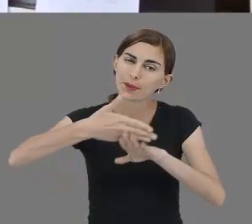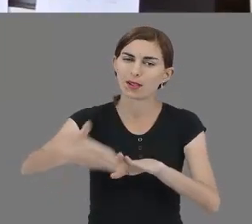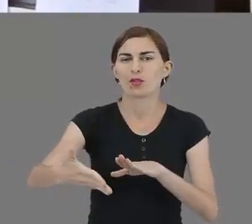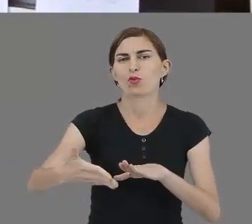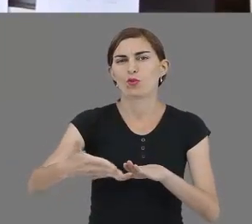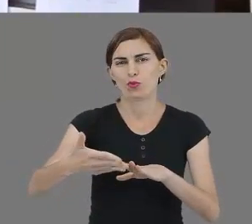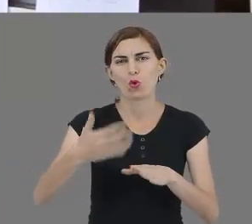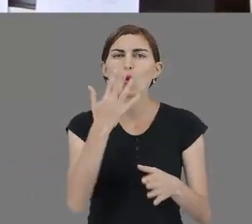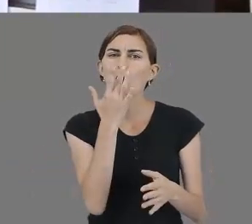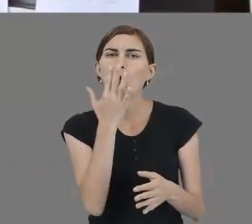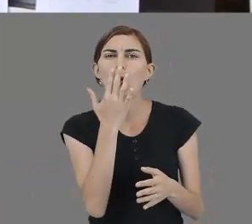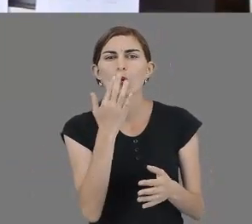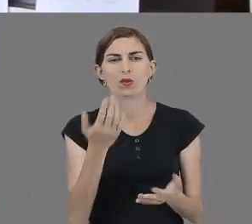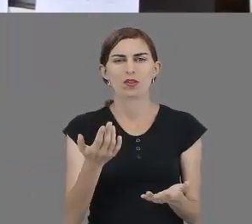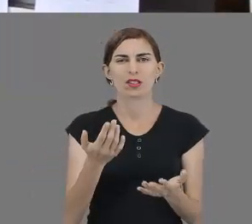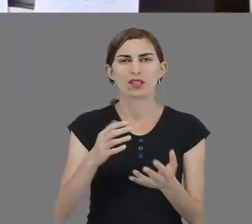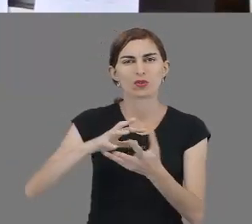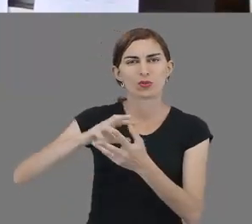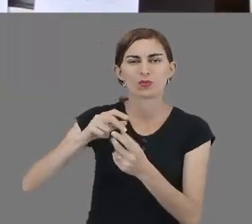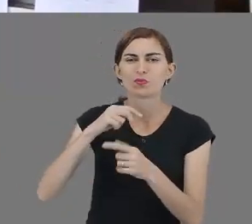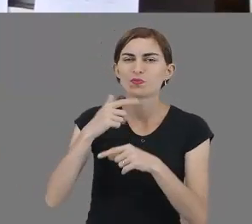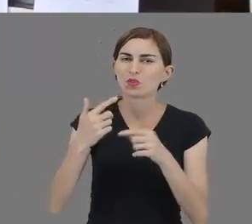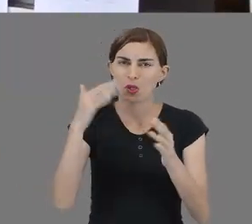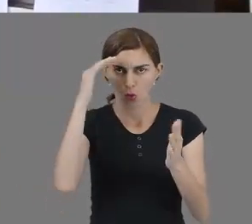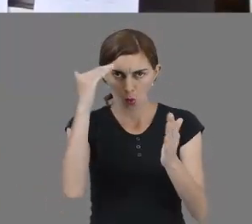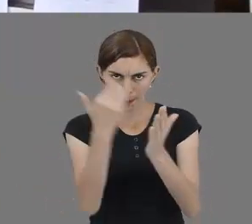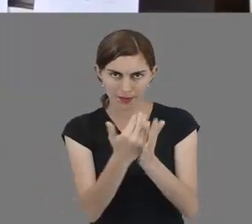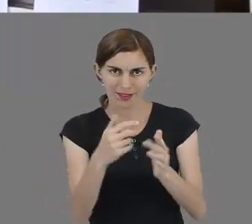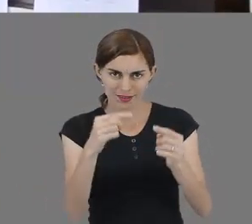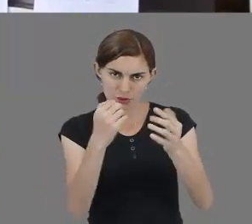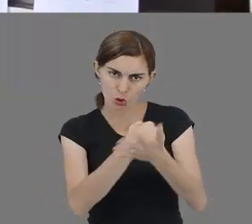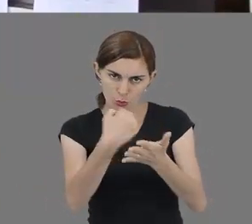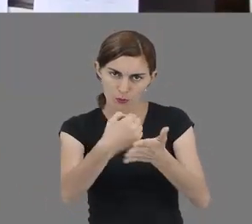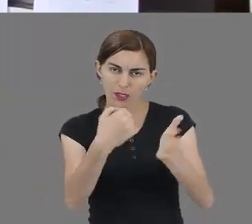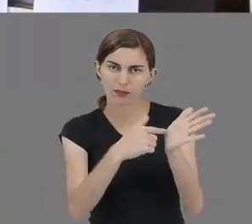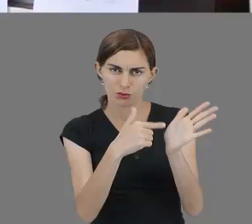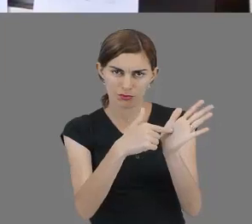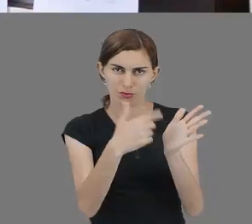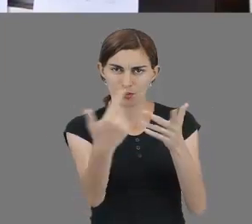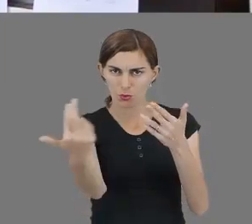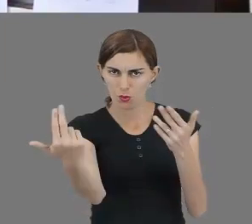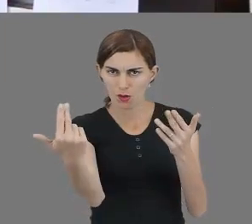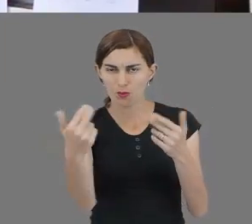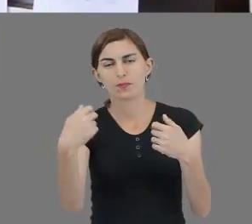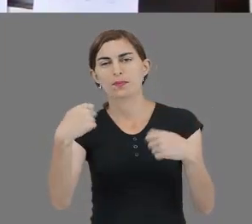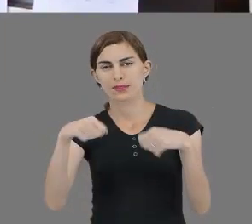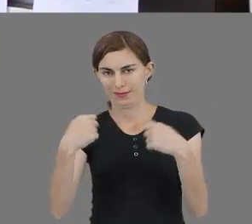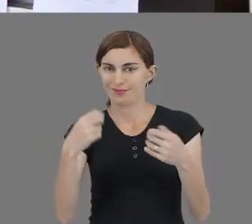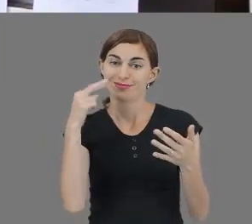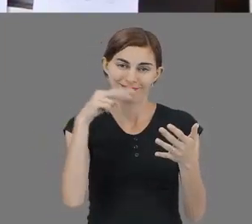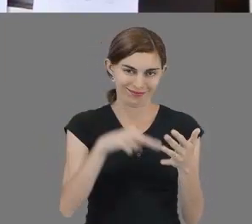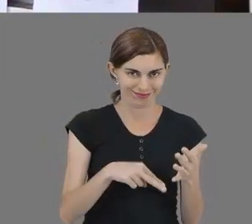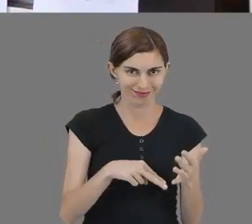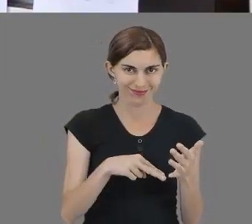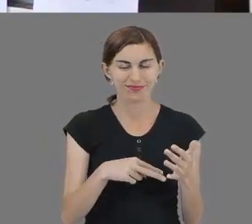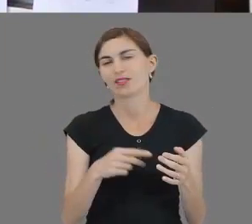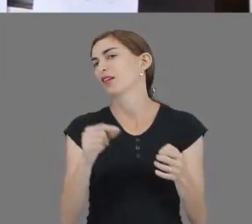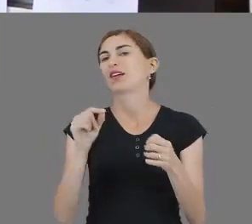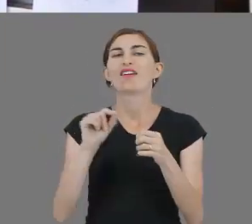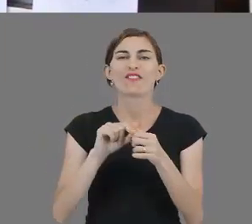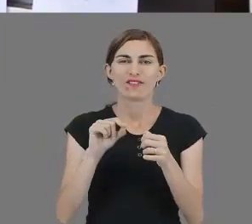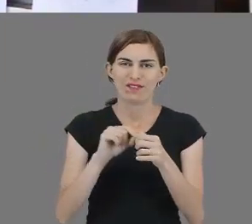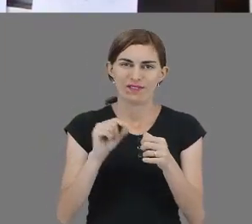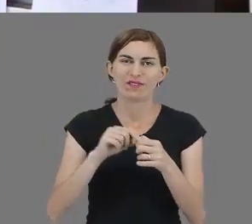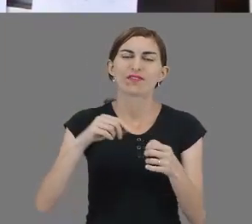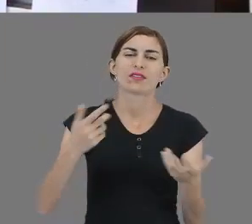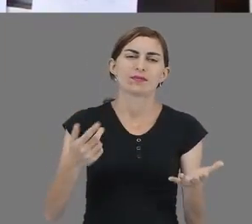branco, não é colorido, não é reciclado, está de acordo com as especificações do documento, pode ser feito o aceite. Feito o